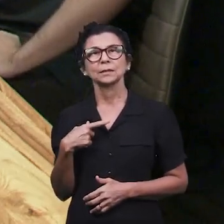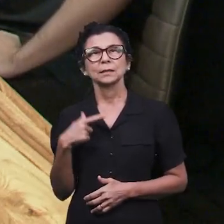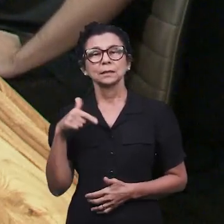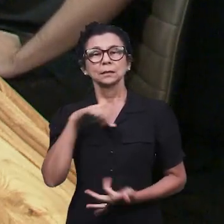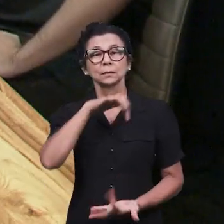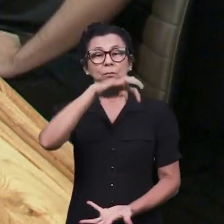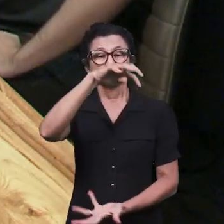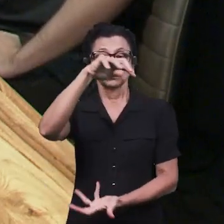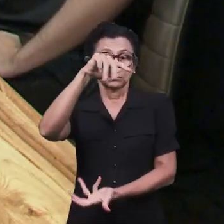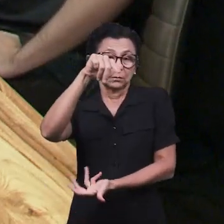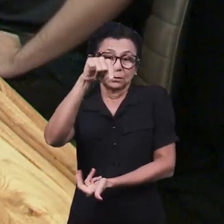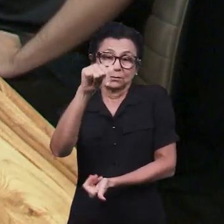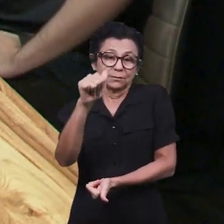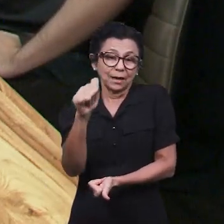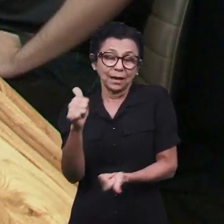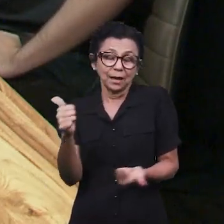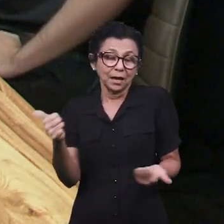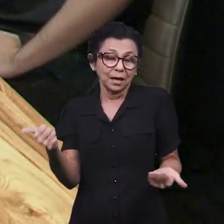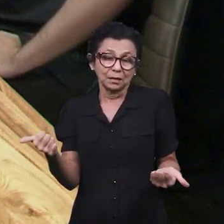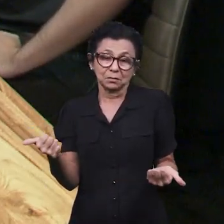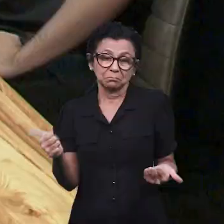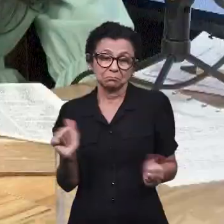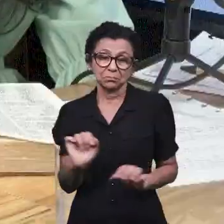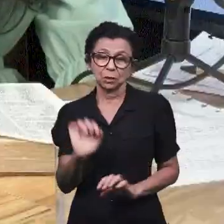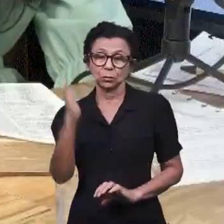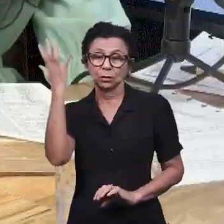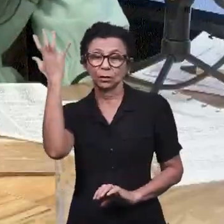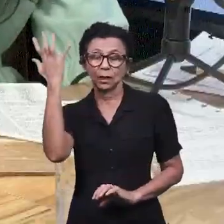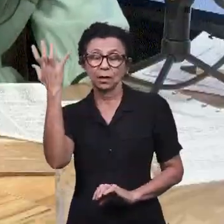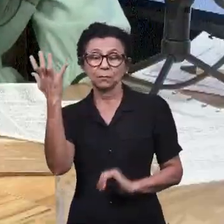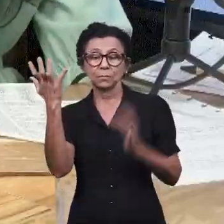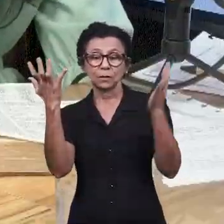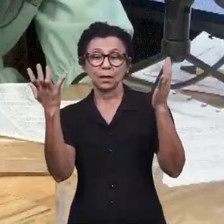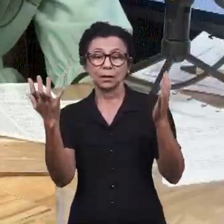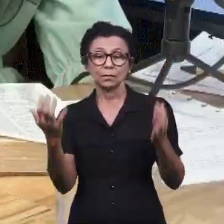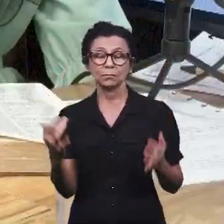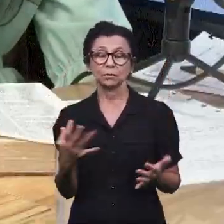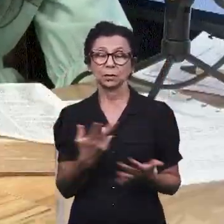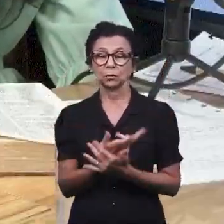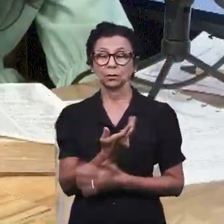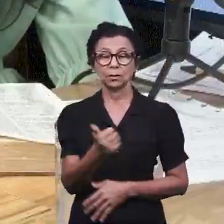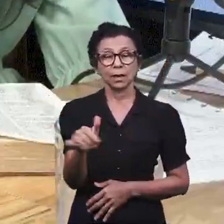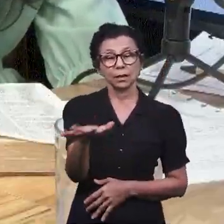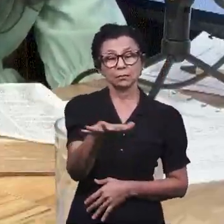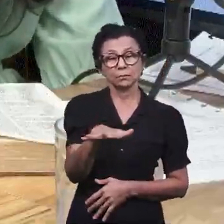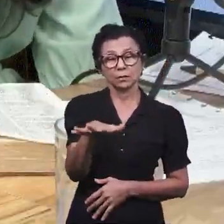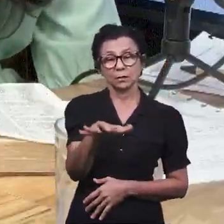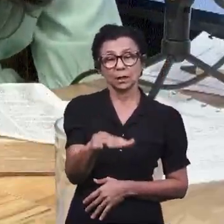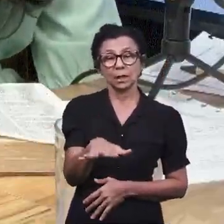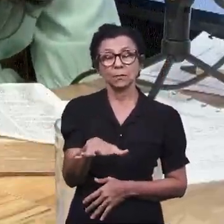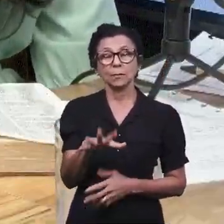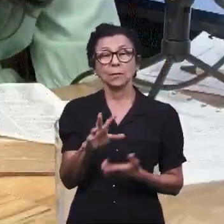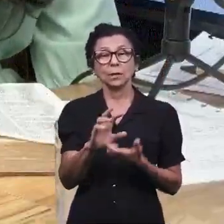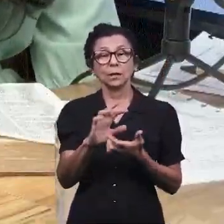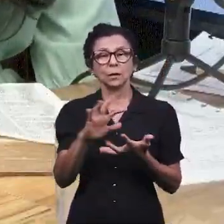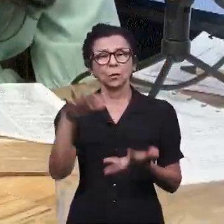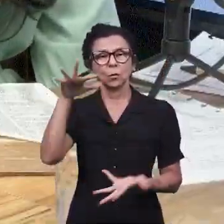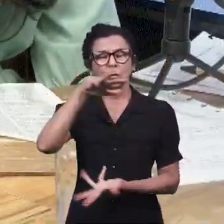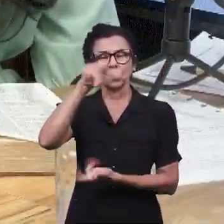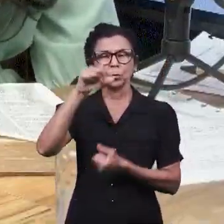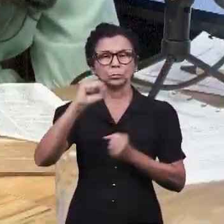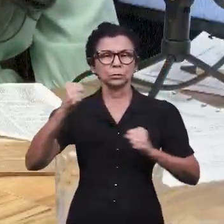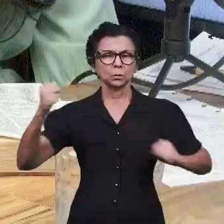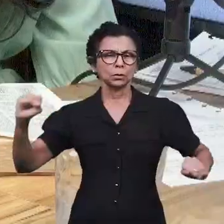temos conhecimento do que acontece por fora, do espaço-tempo, desse universo tão gigantesco. Não entendemos às vezes